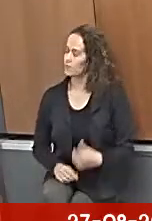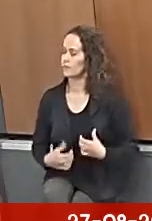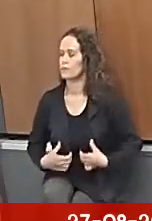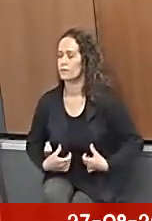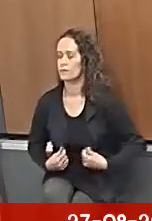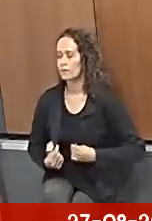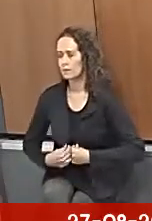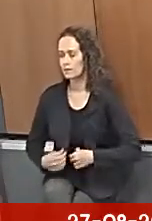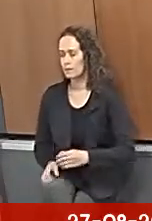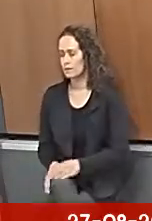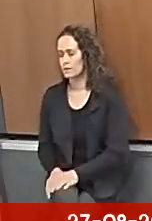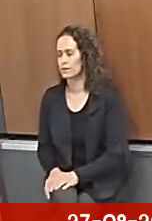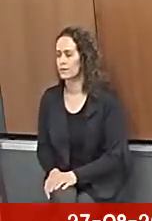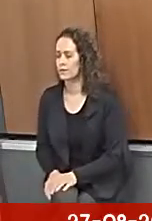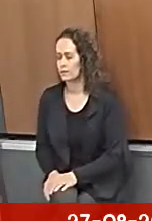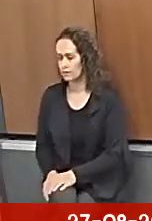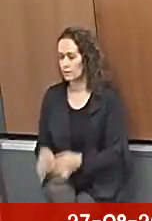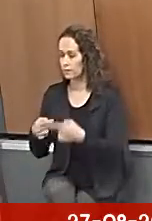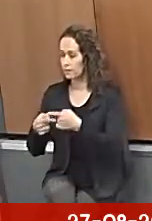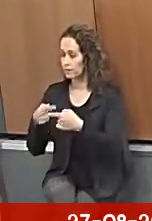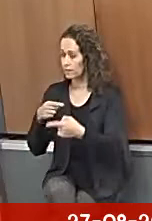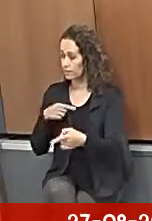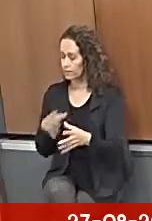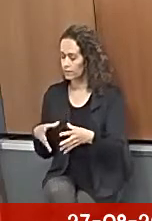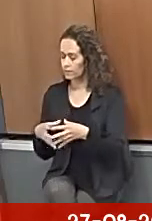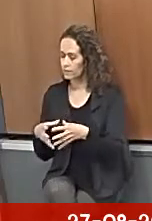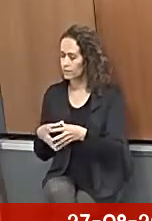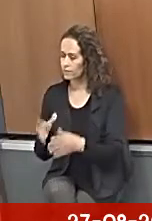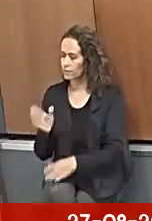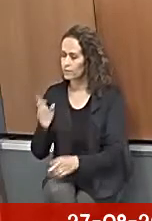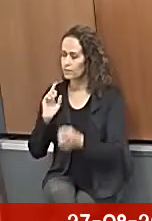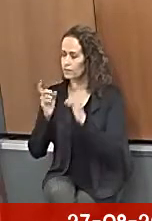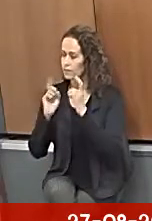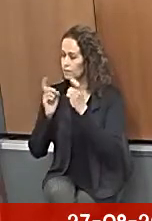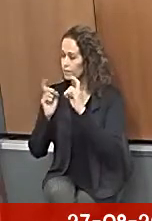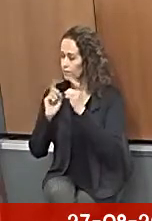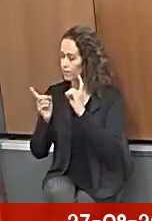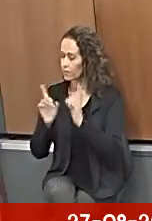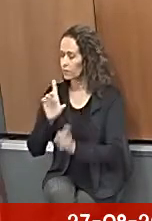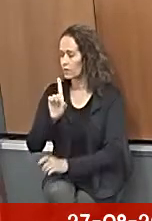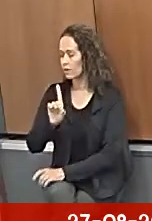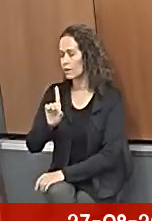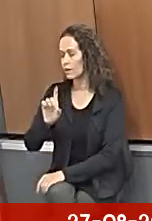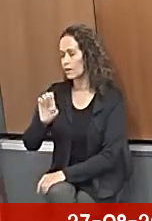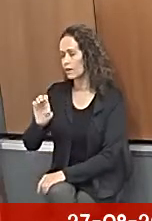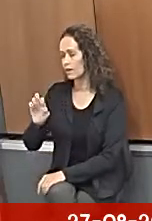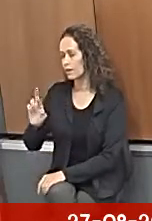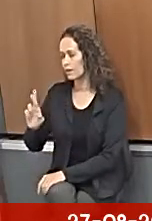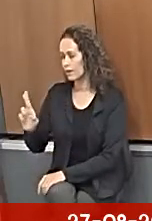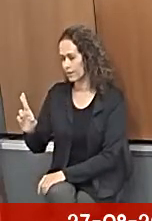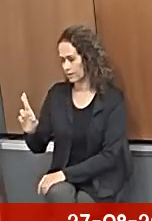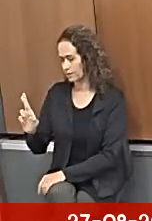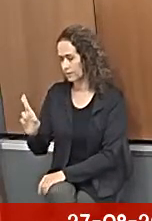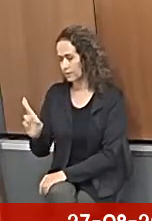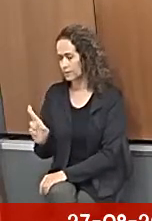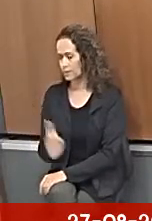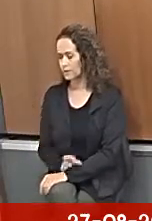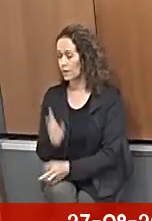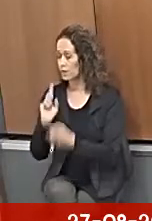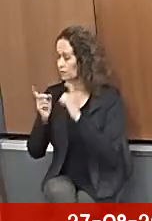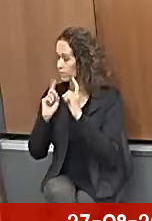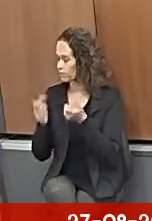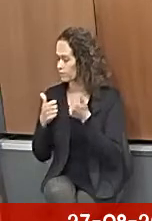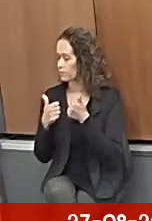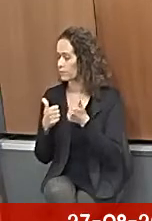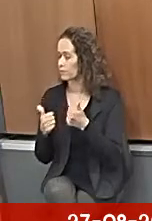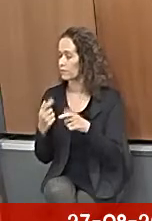dr a reunião de mais de uma hora o autor do requerimento deputado de tão tempo também e foi foi muito produtiva